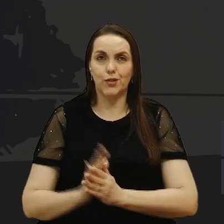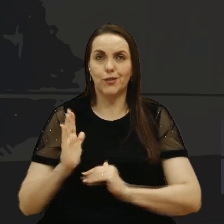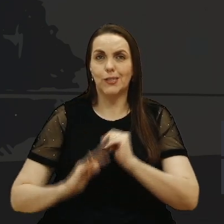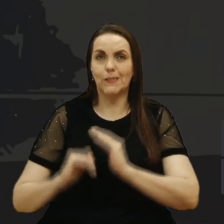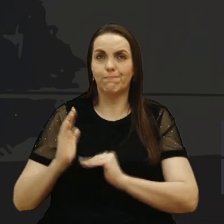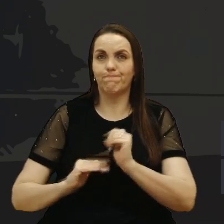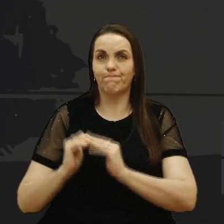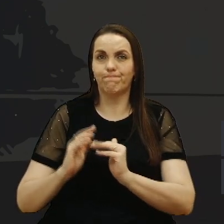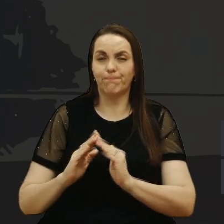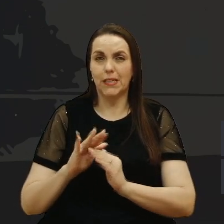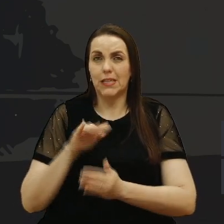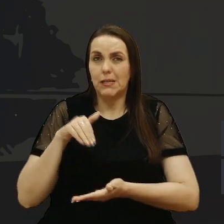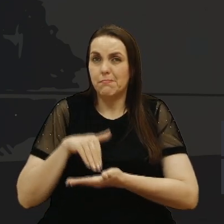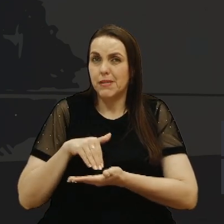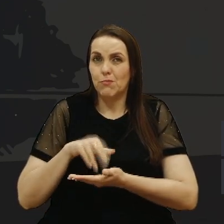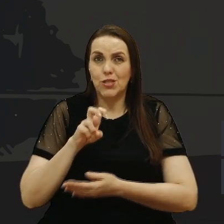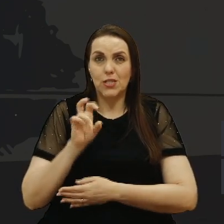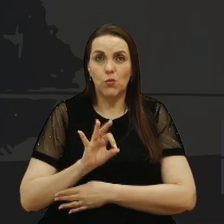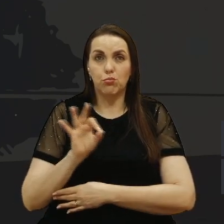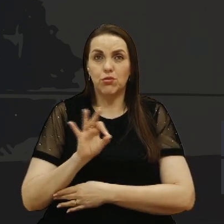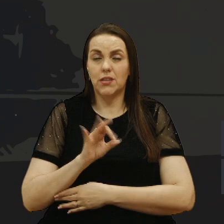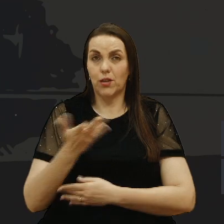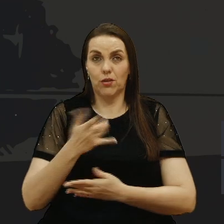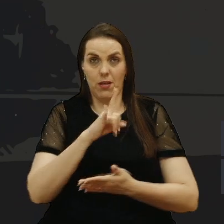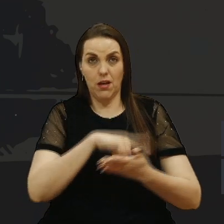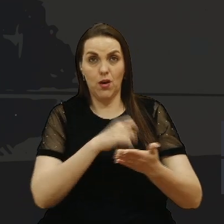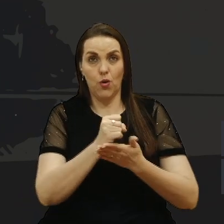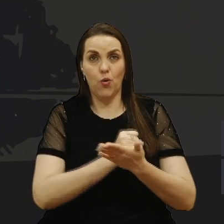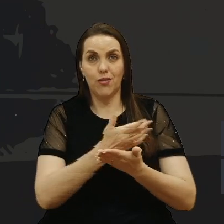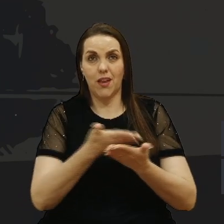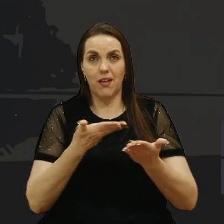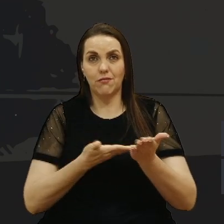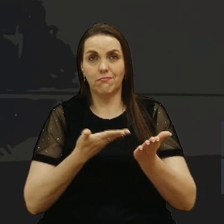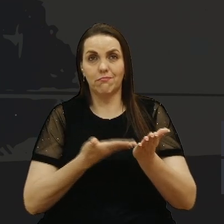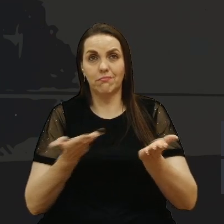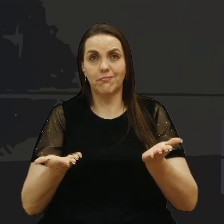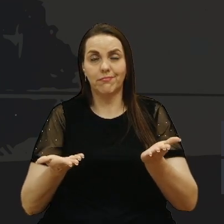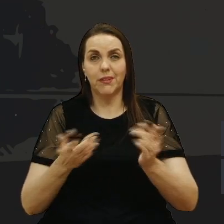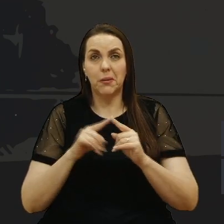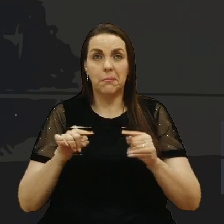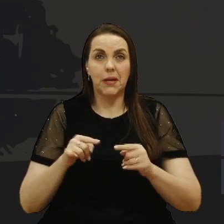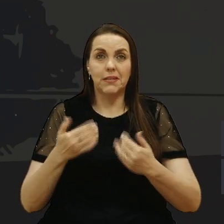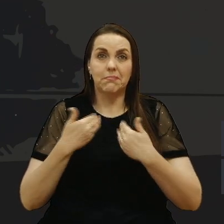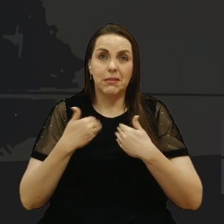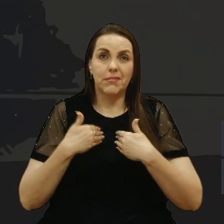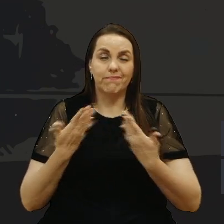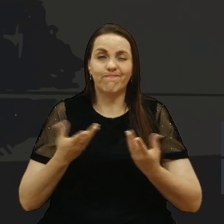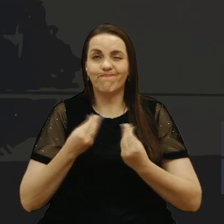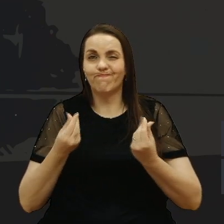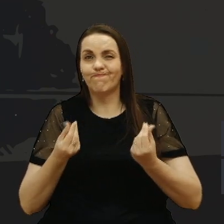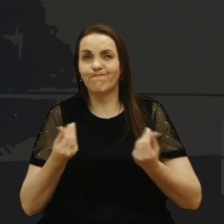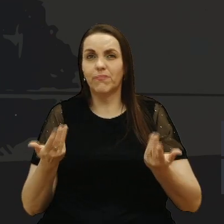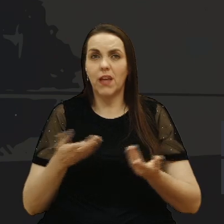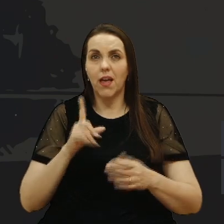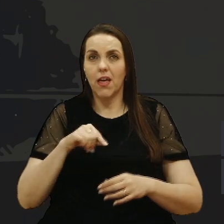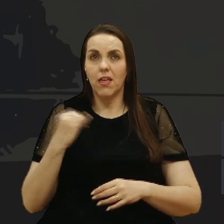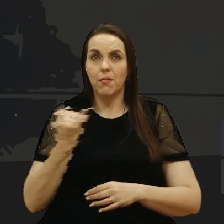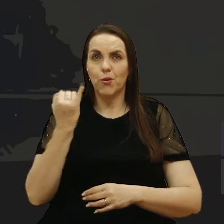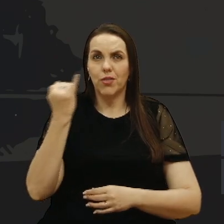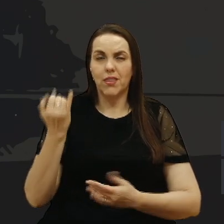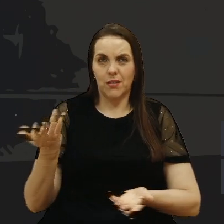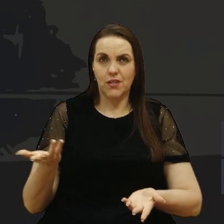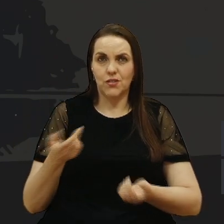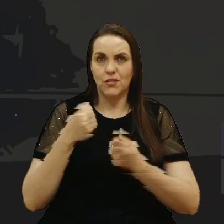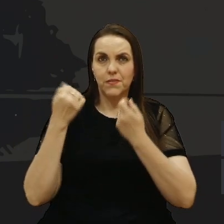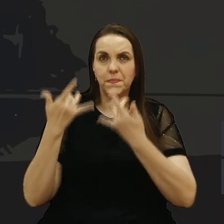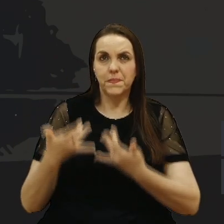minimamente 5%, que era o que estava estabelecido no contrato. Mas, para mim, tem uma questão que é importante nós